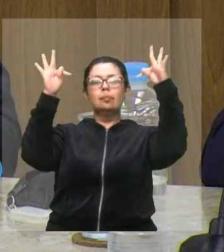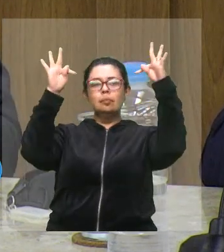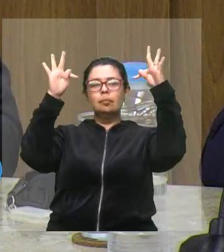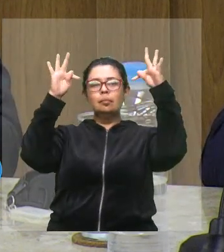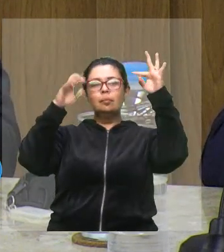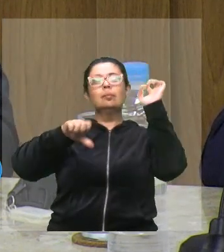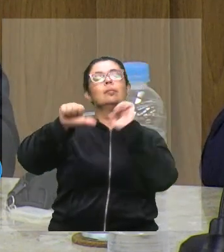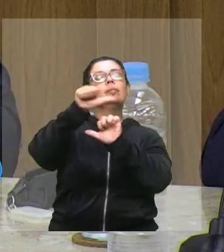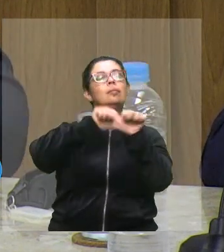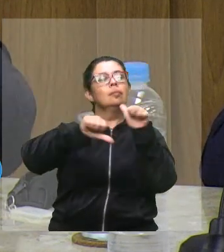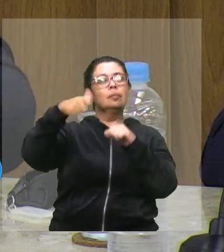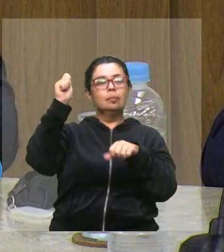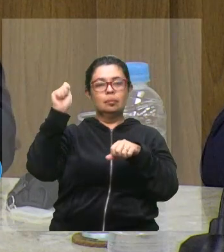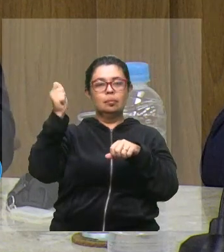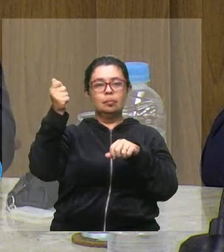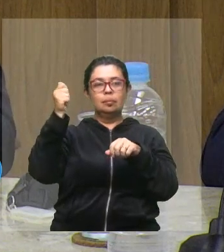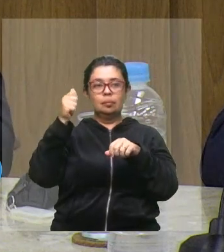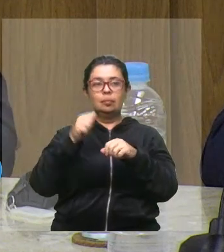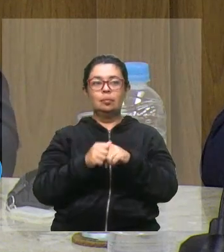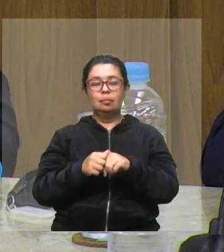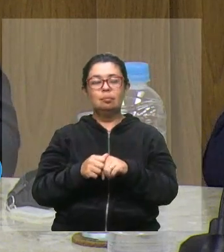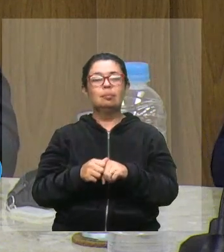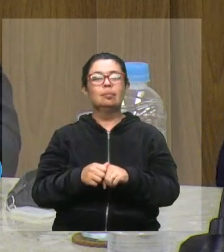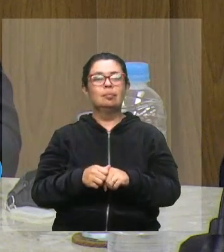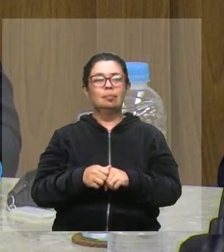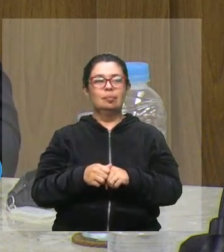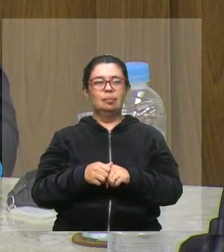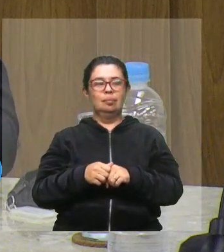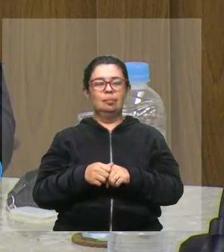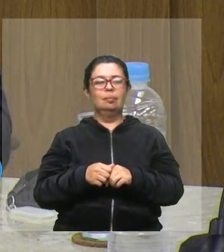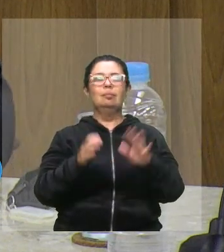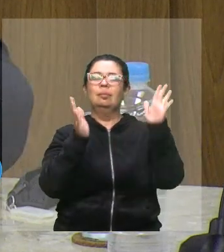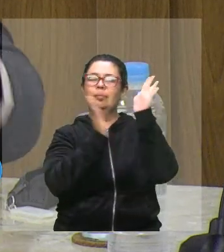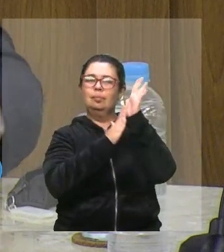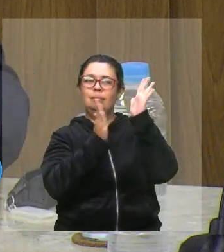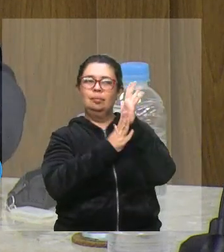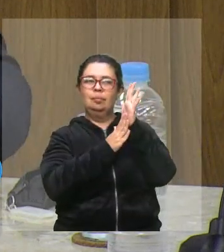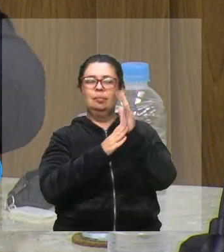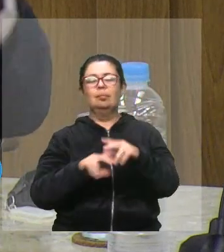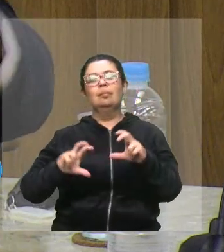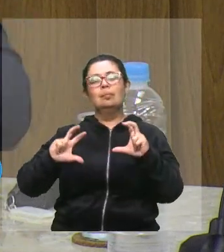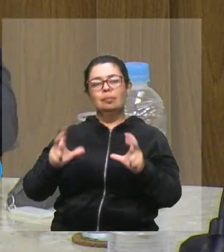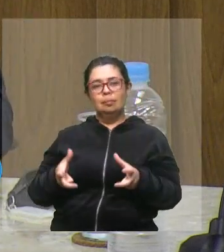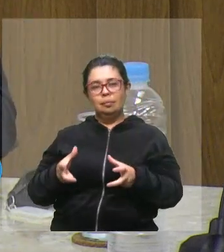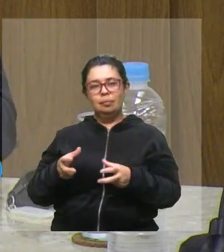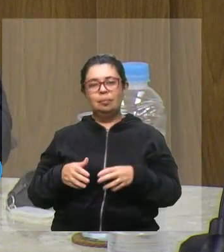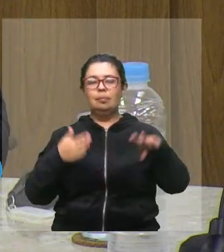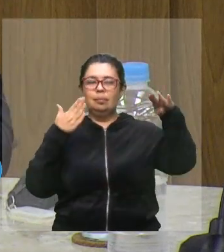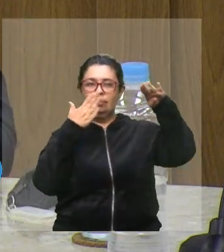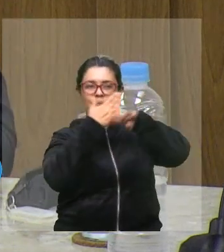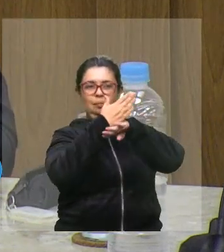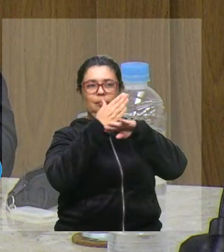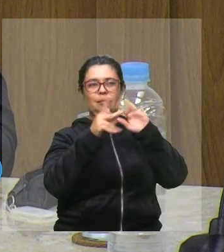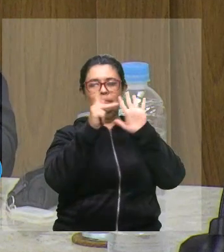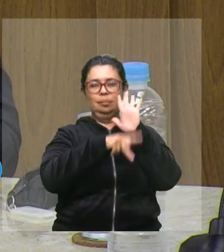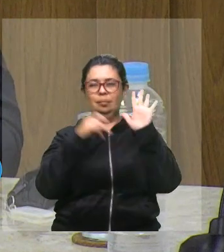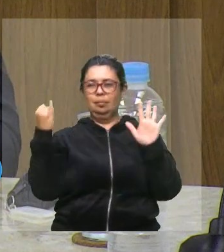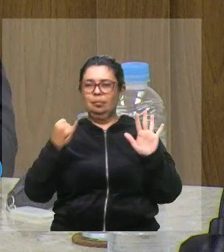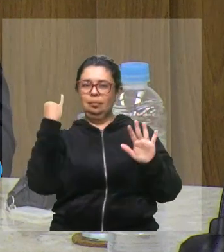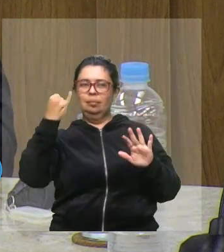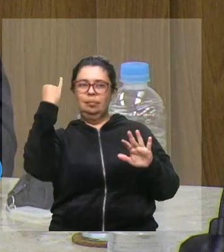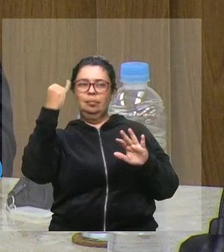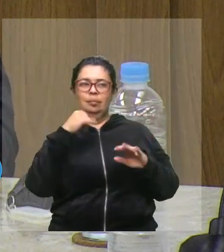inovação, Assis está saindo na frente. Então, quero parabenizar essa Casa de Leis por aprovar um projeto tão importante,